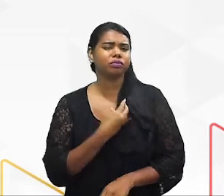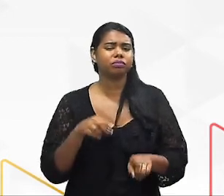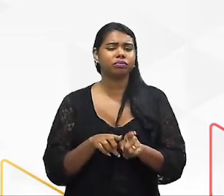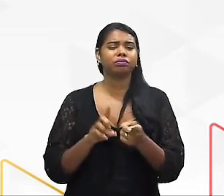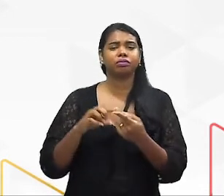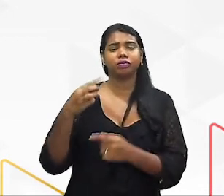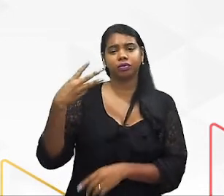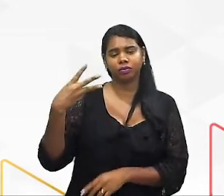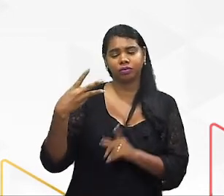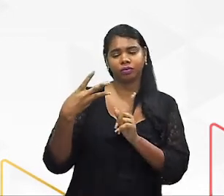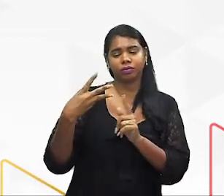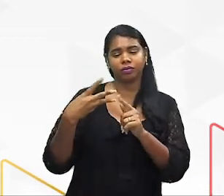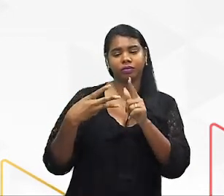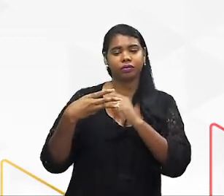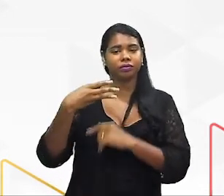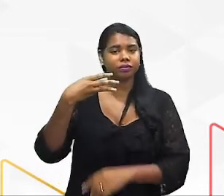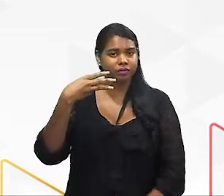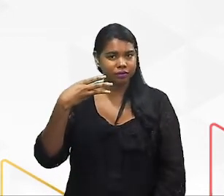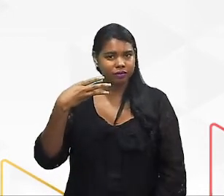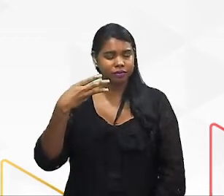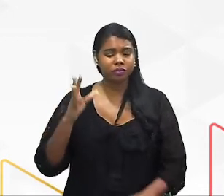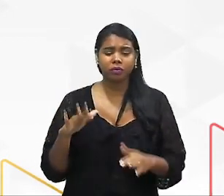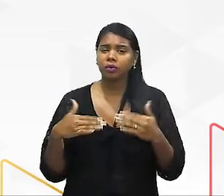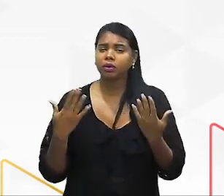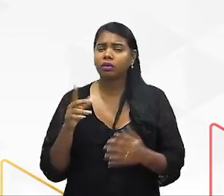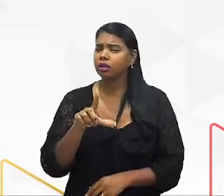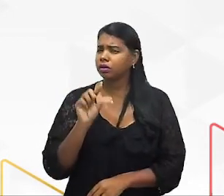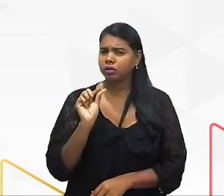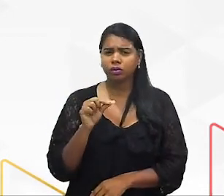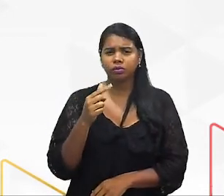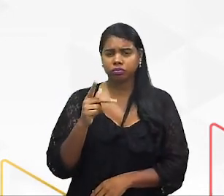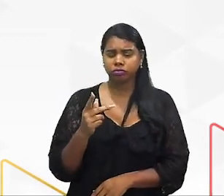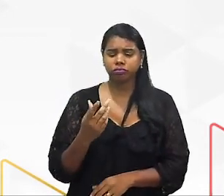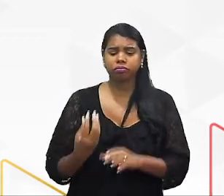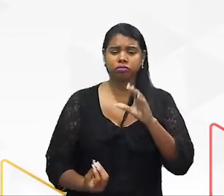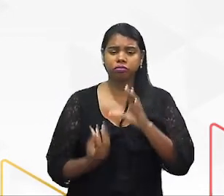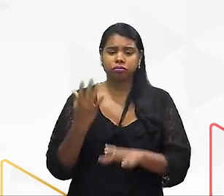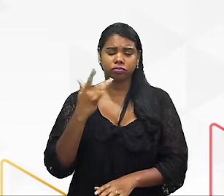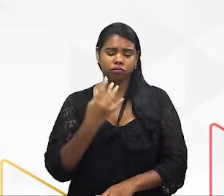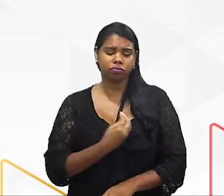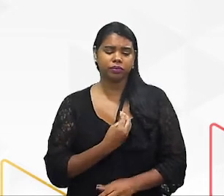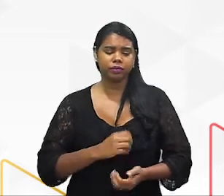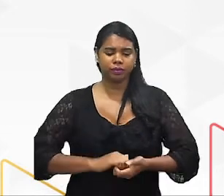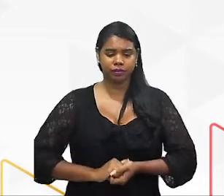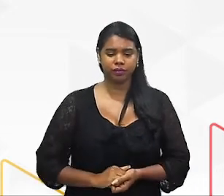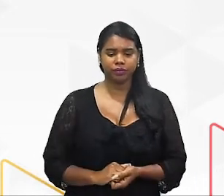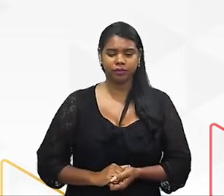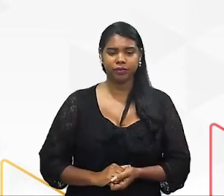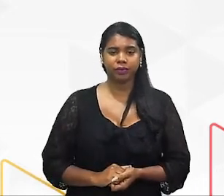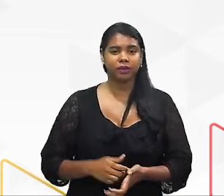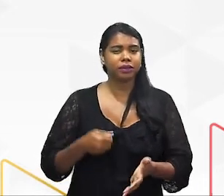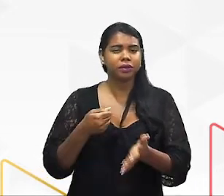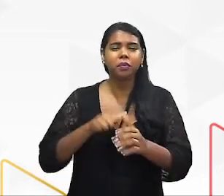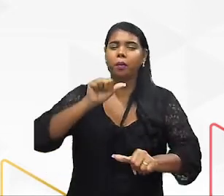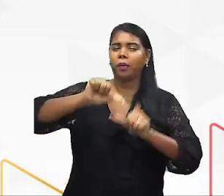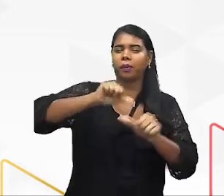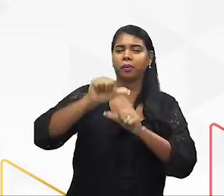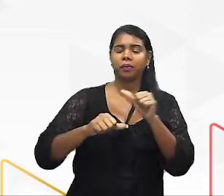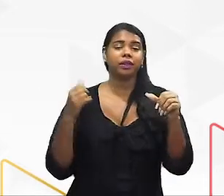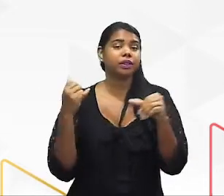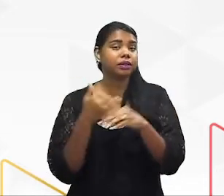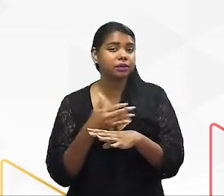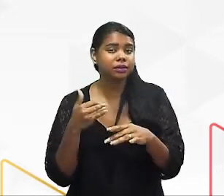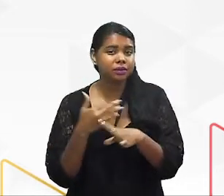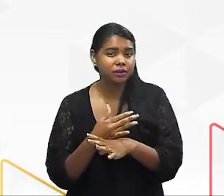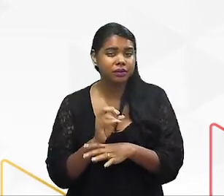com 3 engrenagens ativadas por qualquer escolha que apareça na nossa frente. Pode ser algo que nos obrigue a mudar de cidade ou